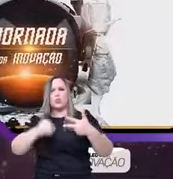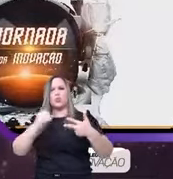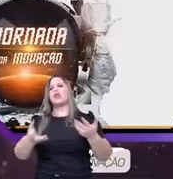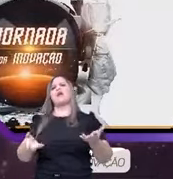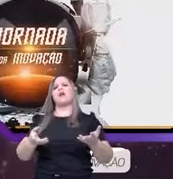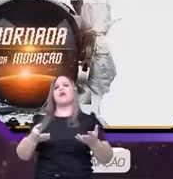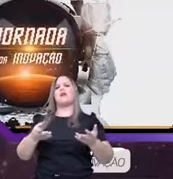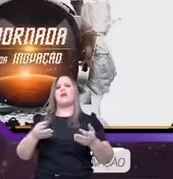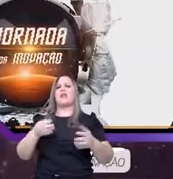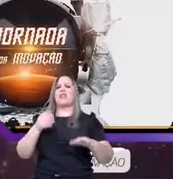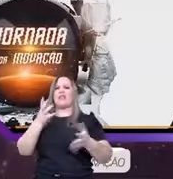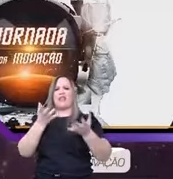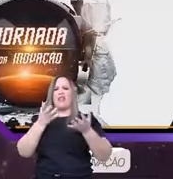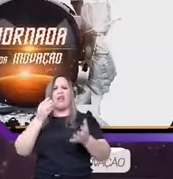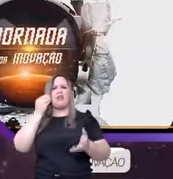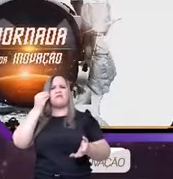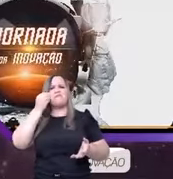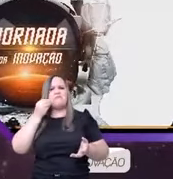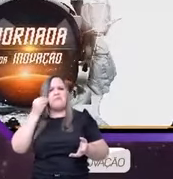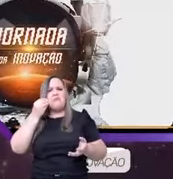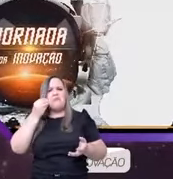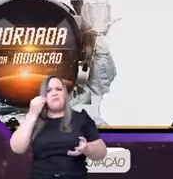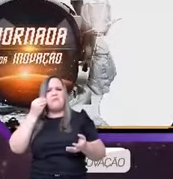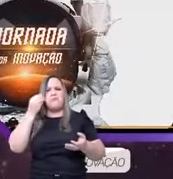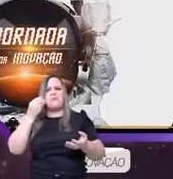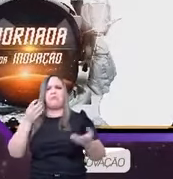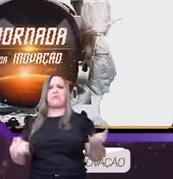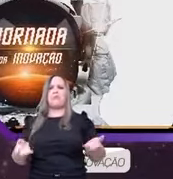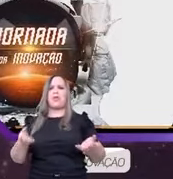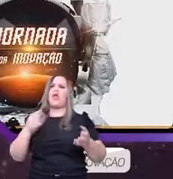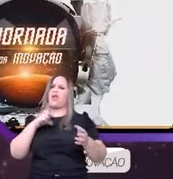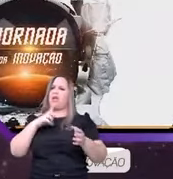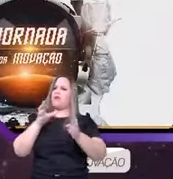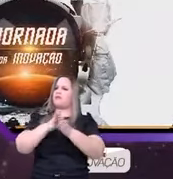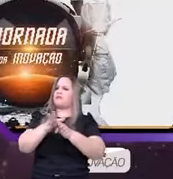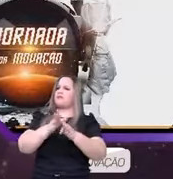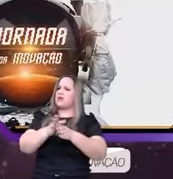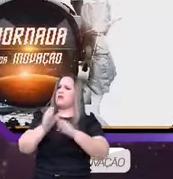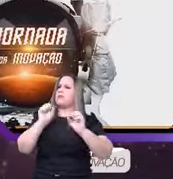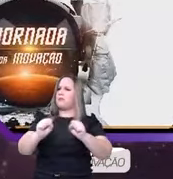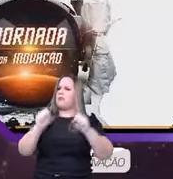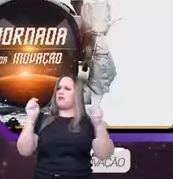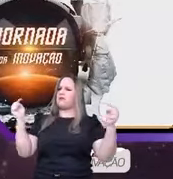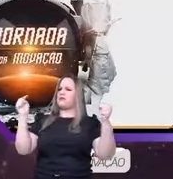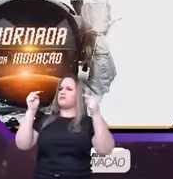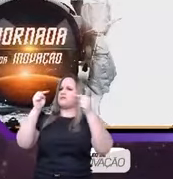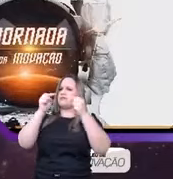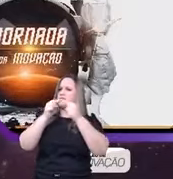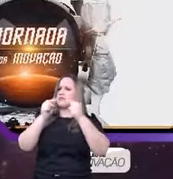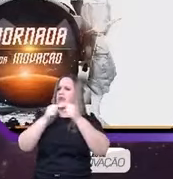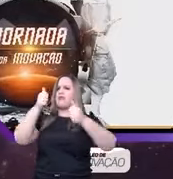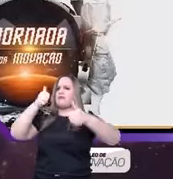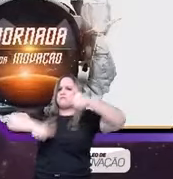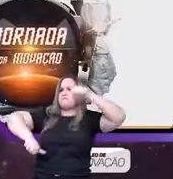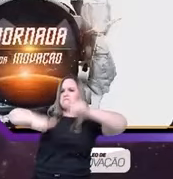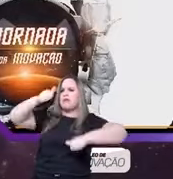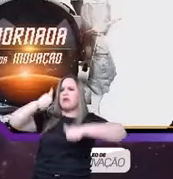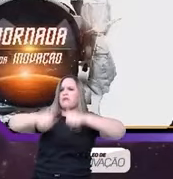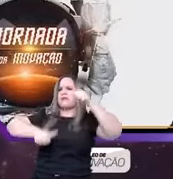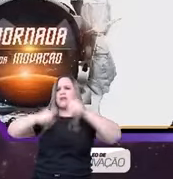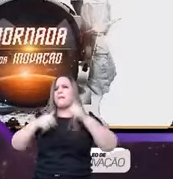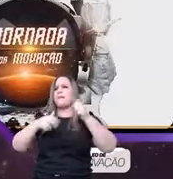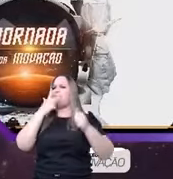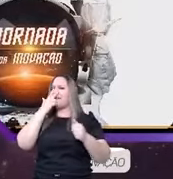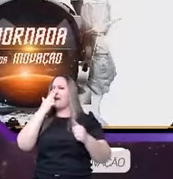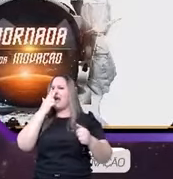de experimentação, até porque é um conceito que pode ser aplicado também na experimentação do laboratório, seria o uso de cobaias.